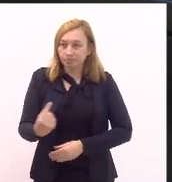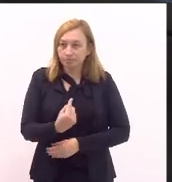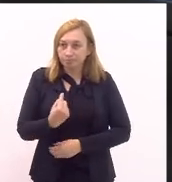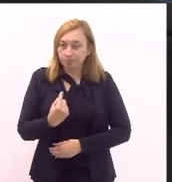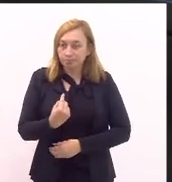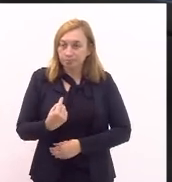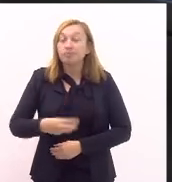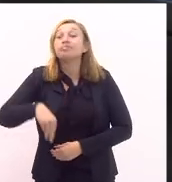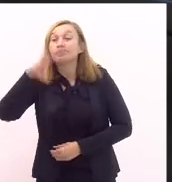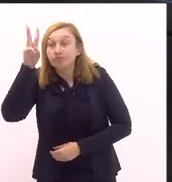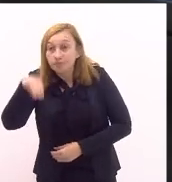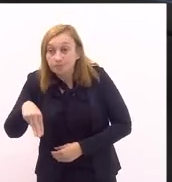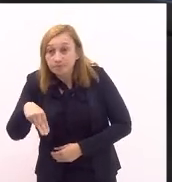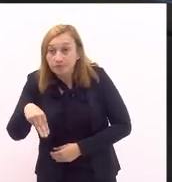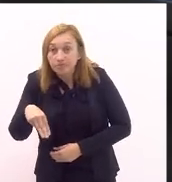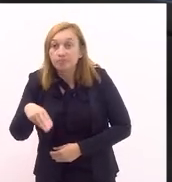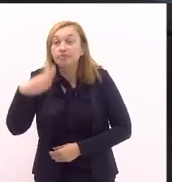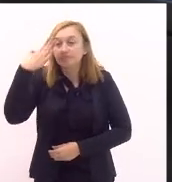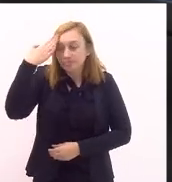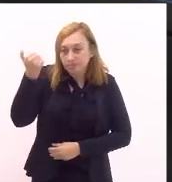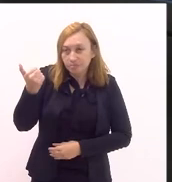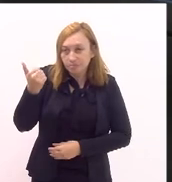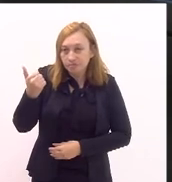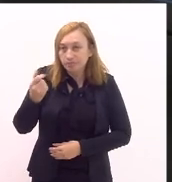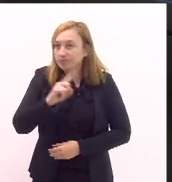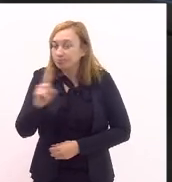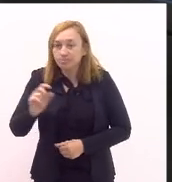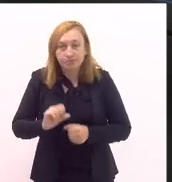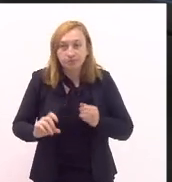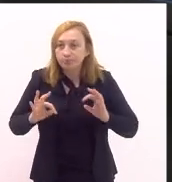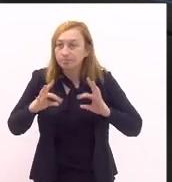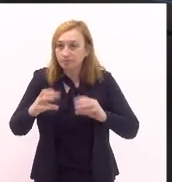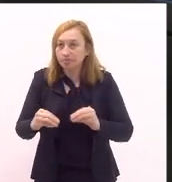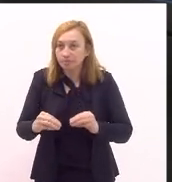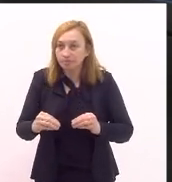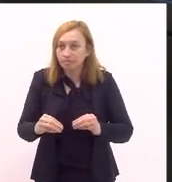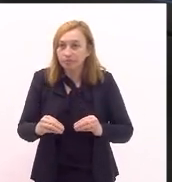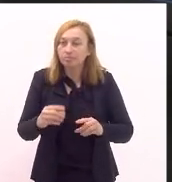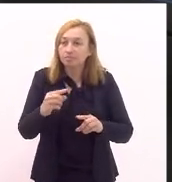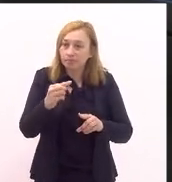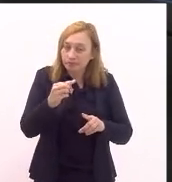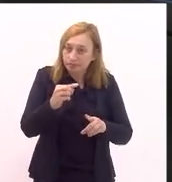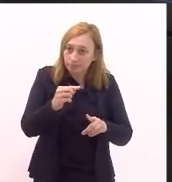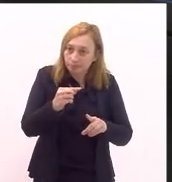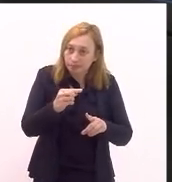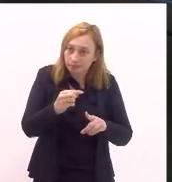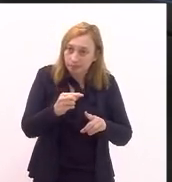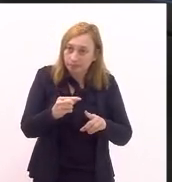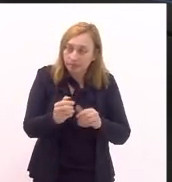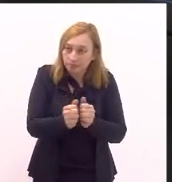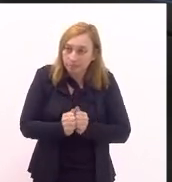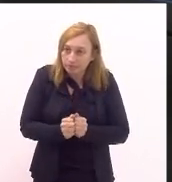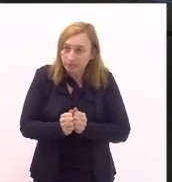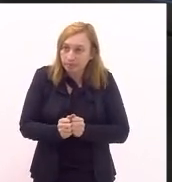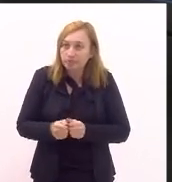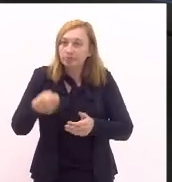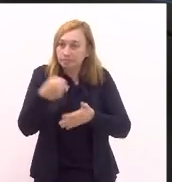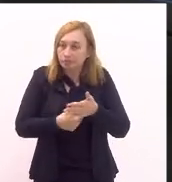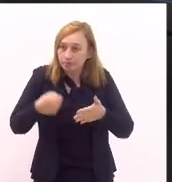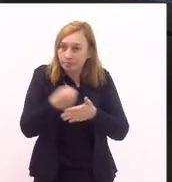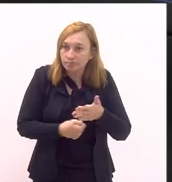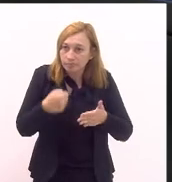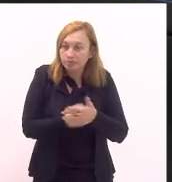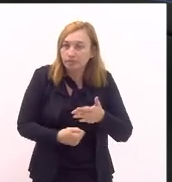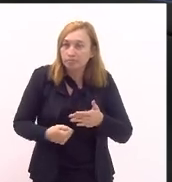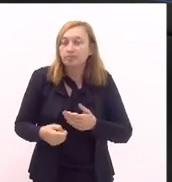intem nós sabemos que se não fizer tudo pelo menos vai estar conosco na nossas lutas